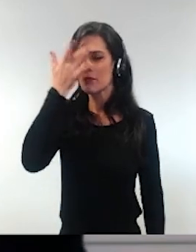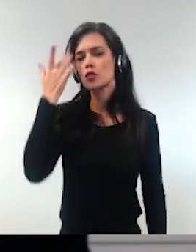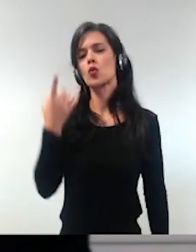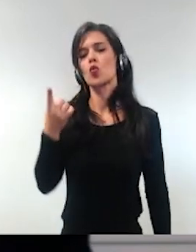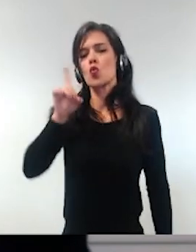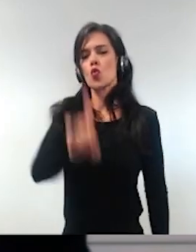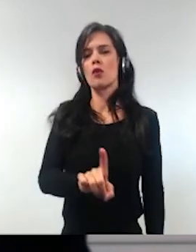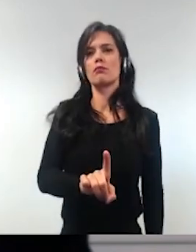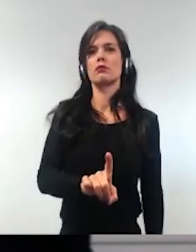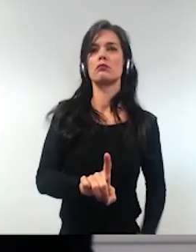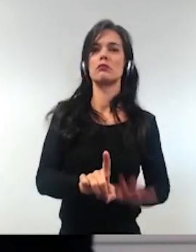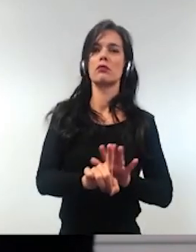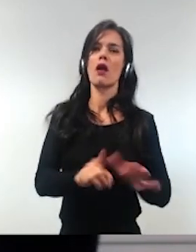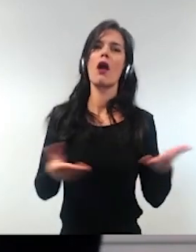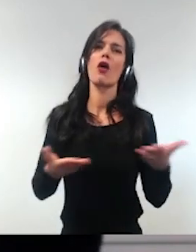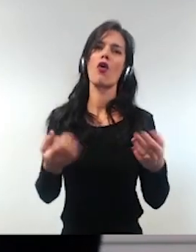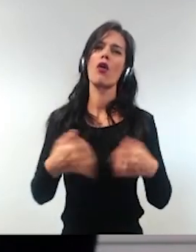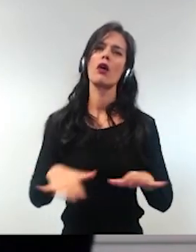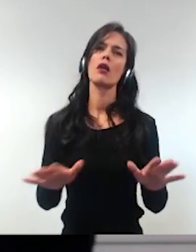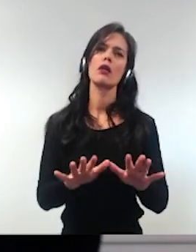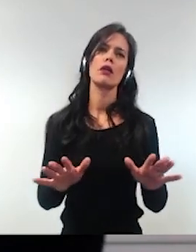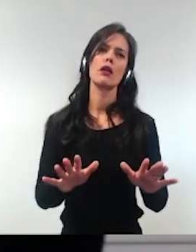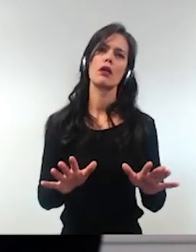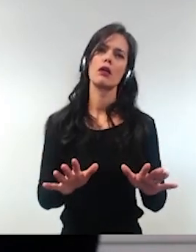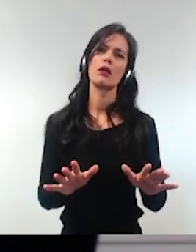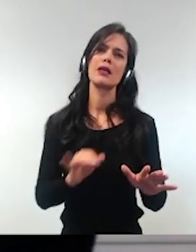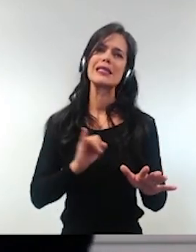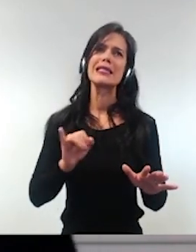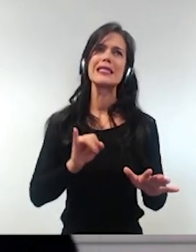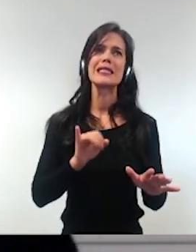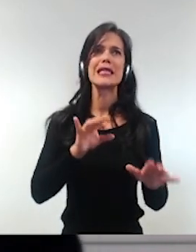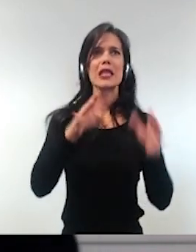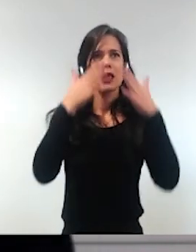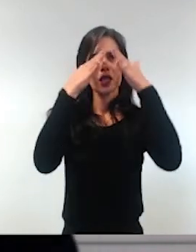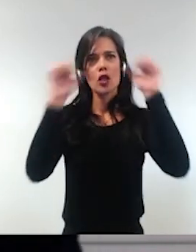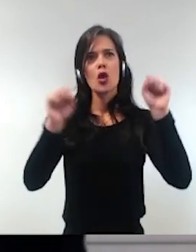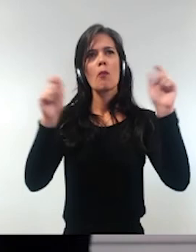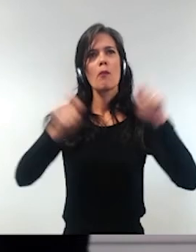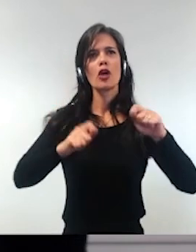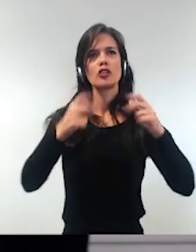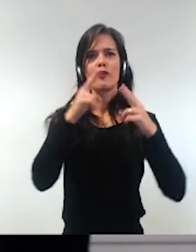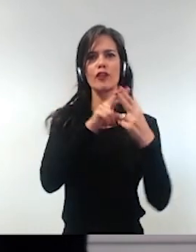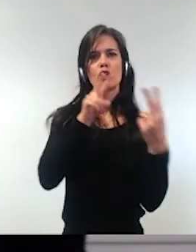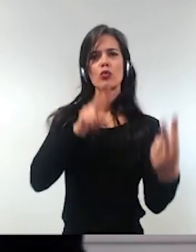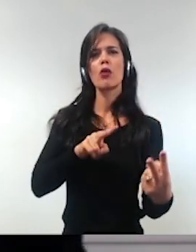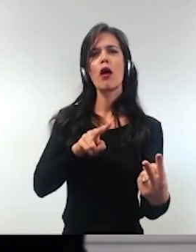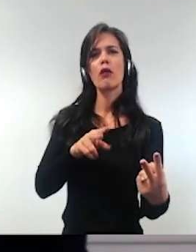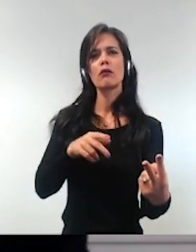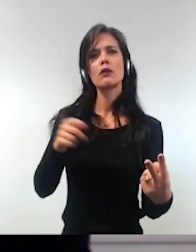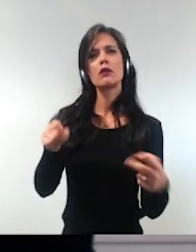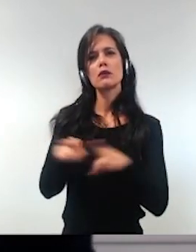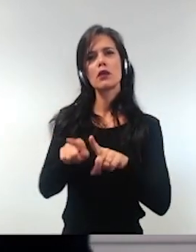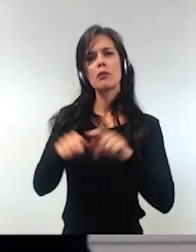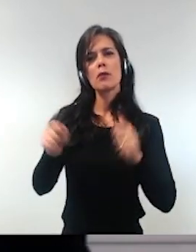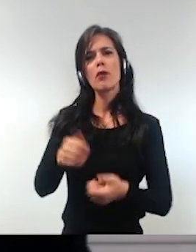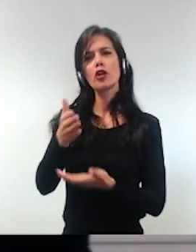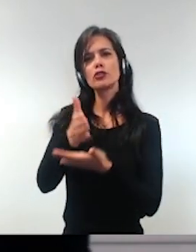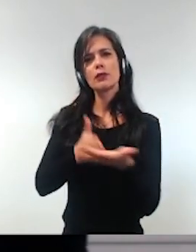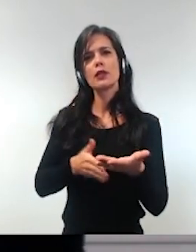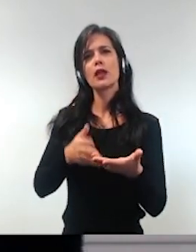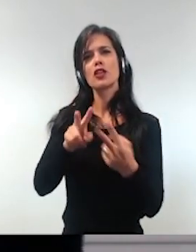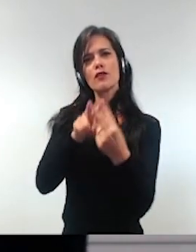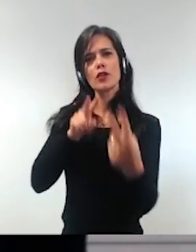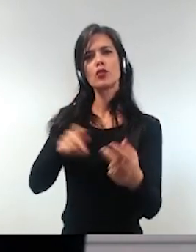sessões. Agora não. Então, se pode todo o tribunal ser virtual, por que não pode ser parcial também? Porque o membro do Ministério Público tem que se